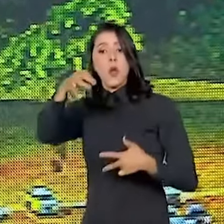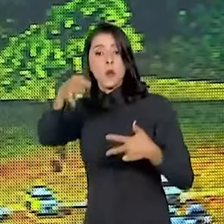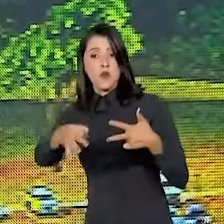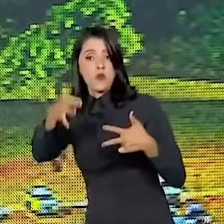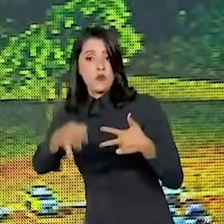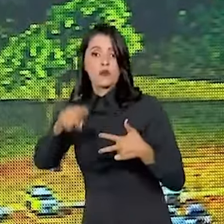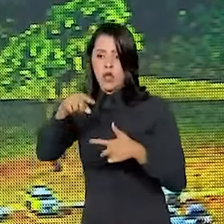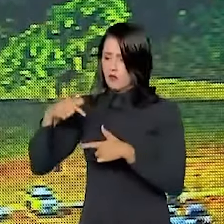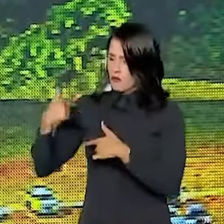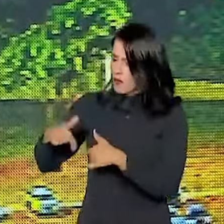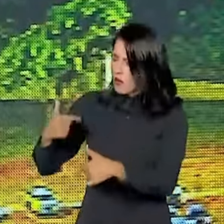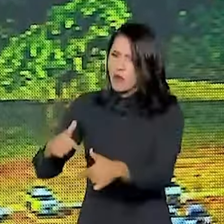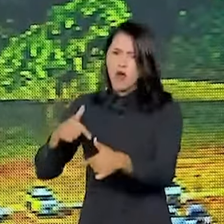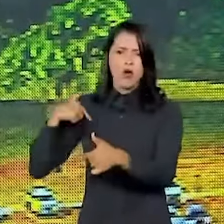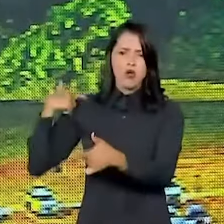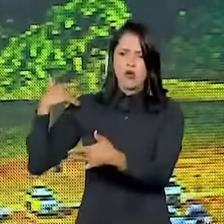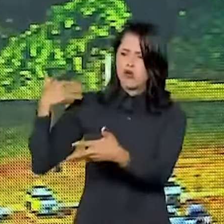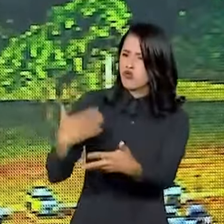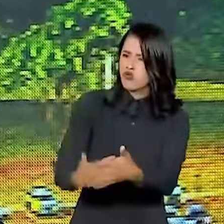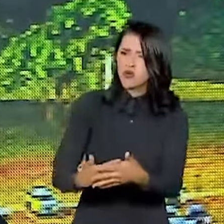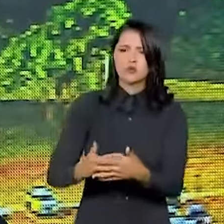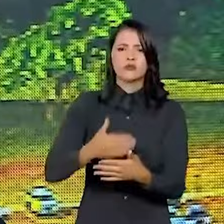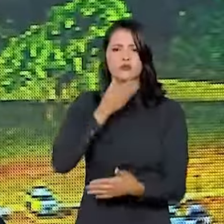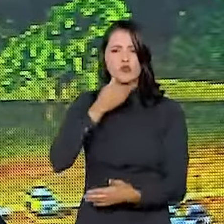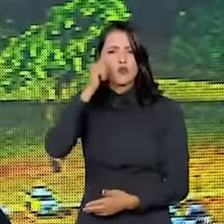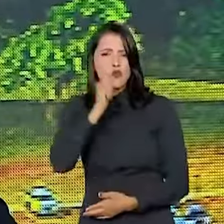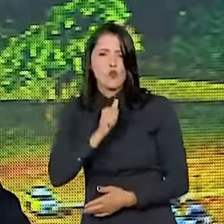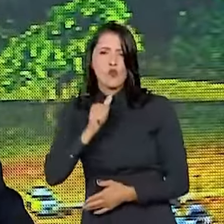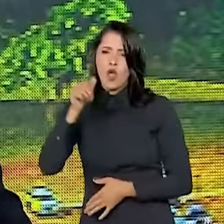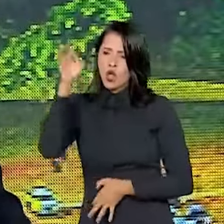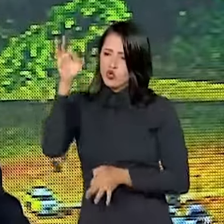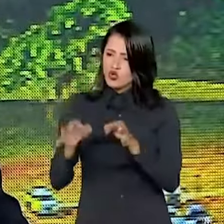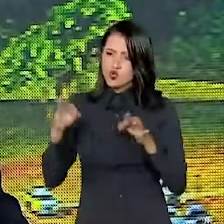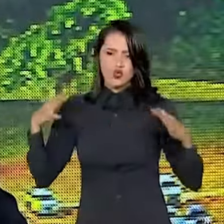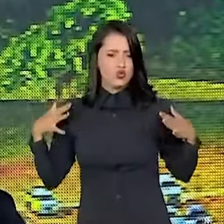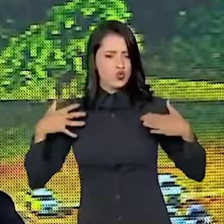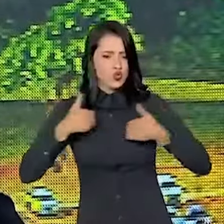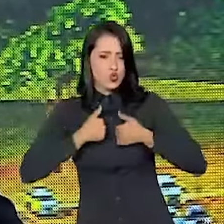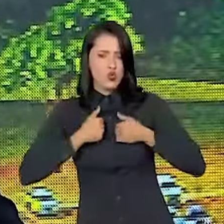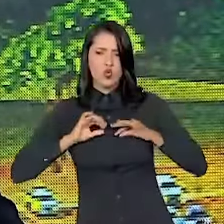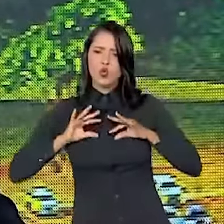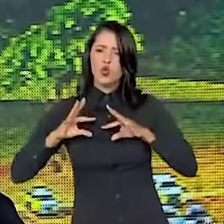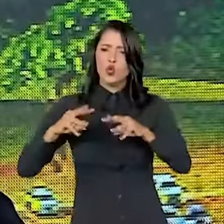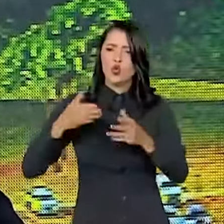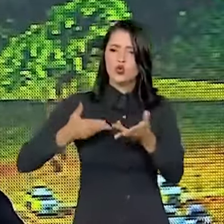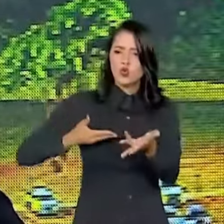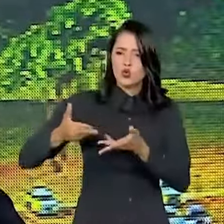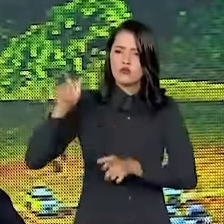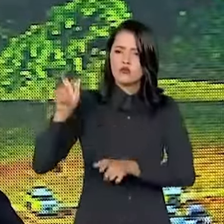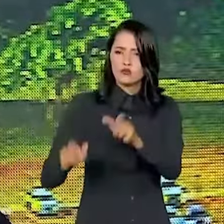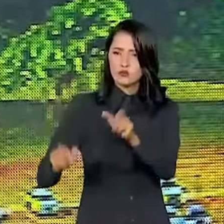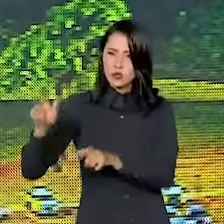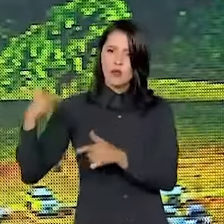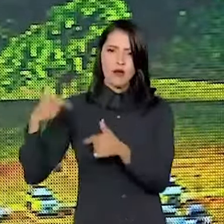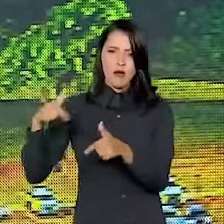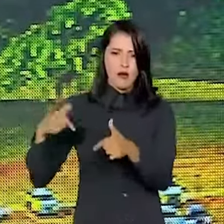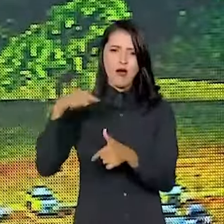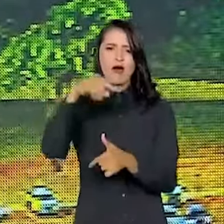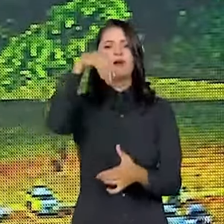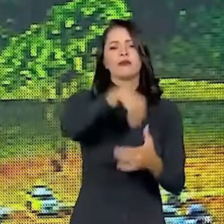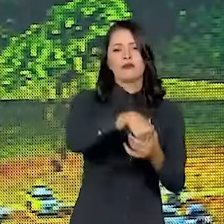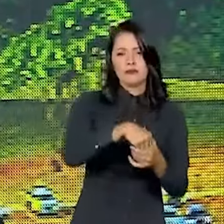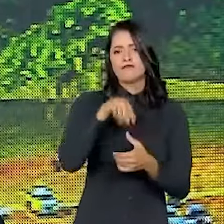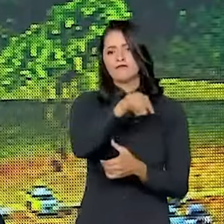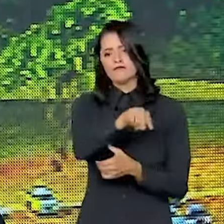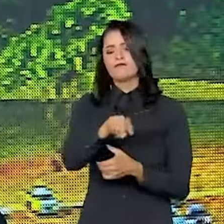trabalho do dia a dia de seus juízes, de suas juízas e de todo o corpo de servidores. O Poder Judiciário